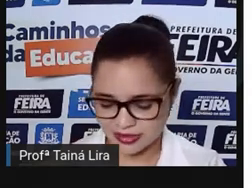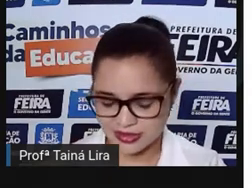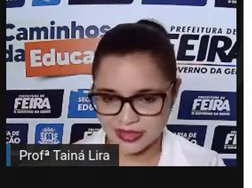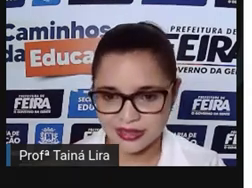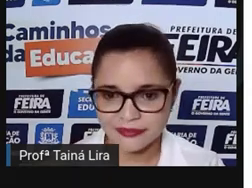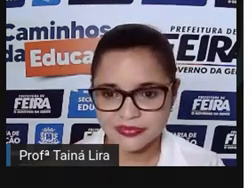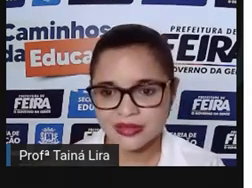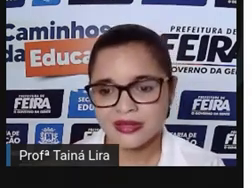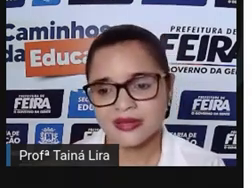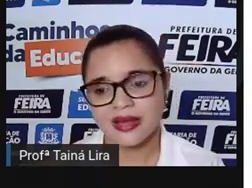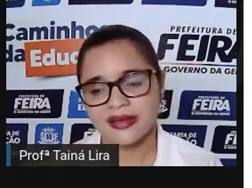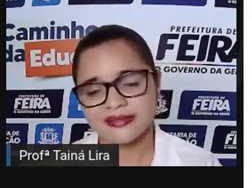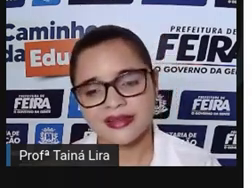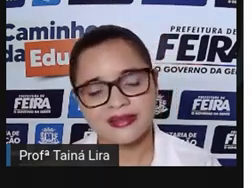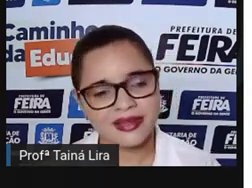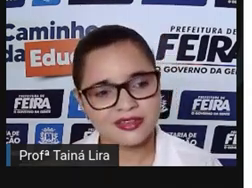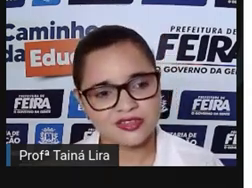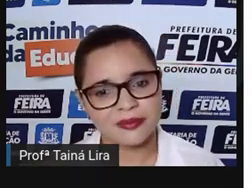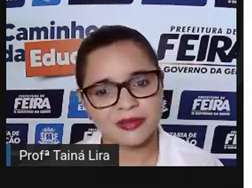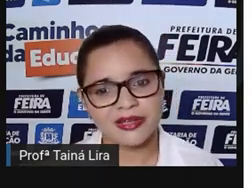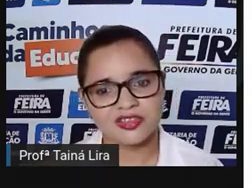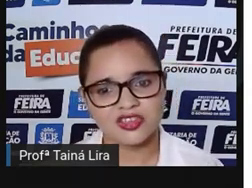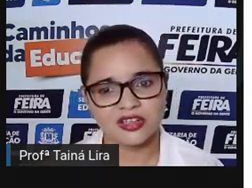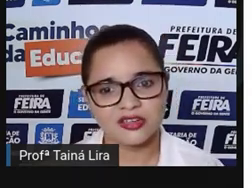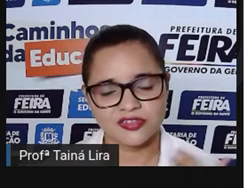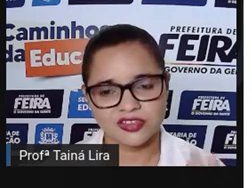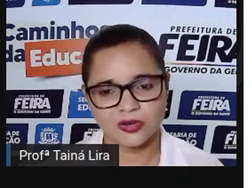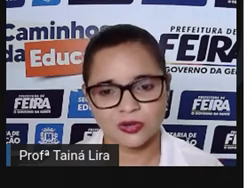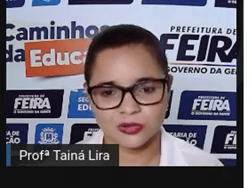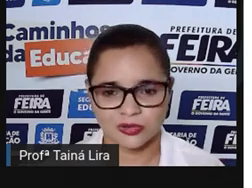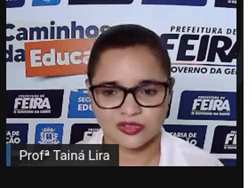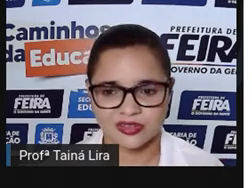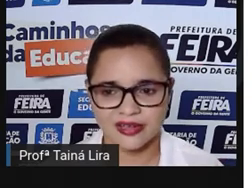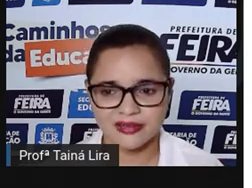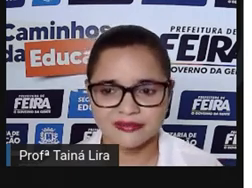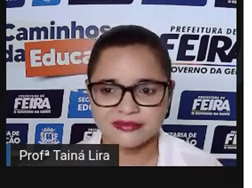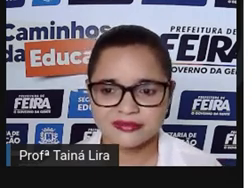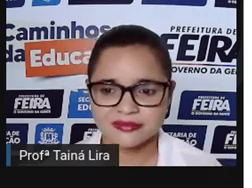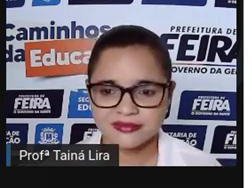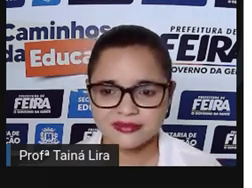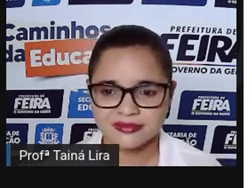revolução aí, né? A internet, os aplicativos e outros, né?